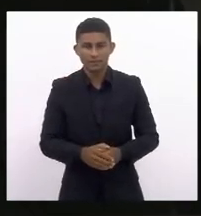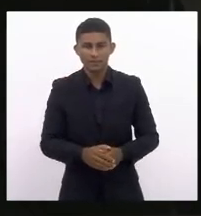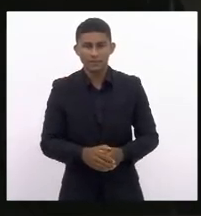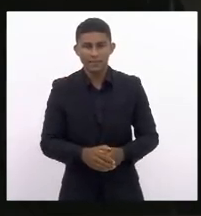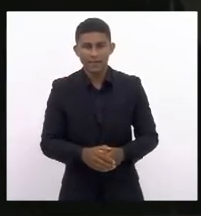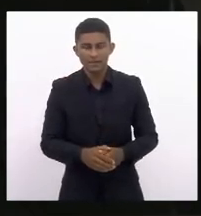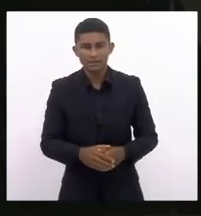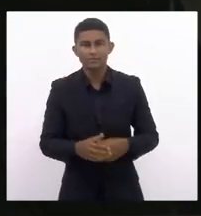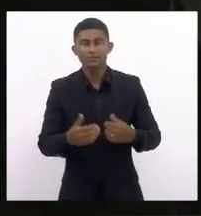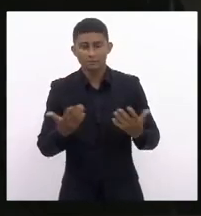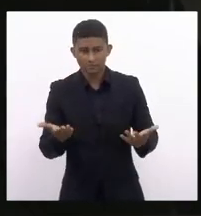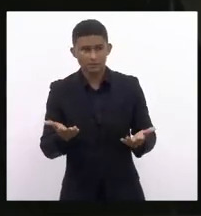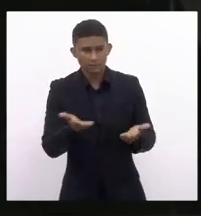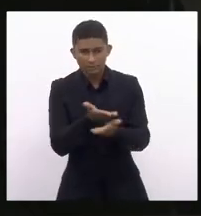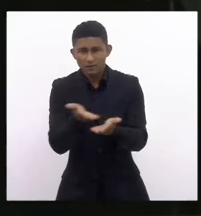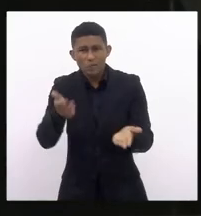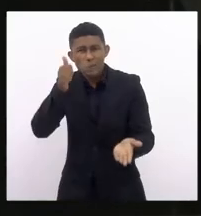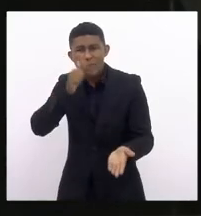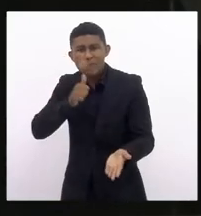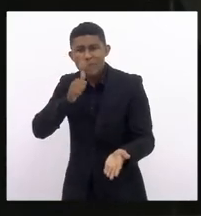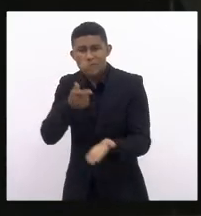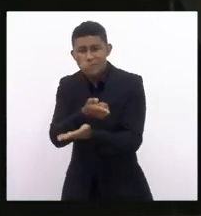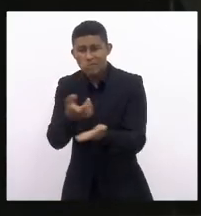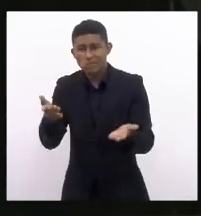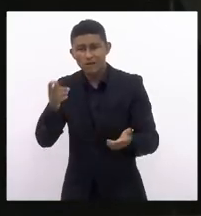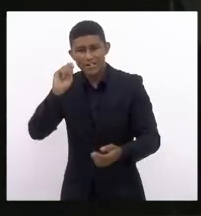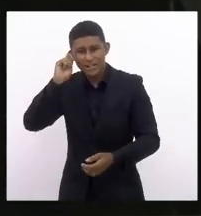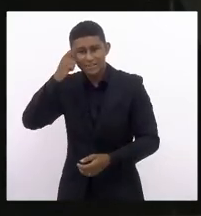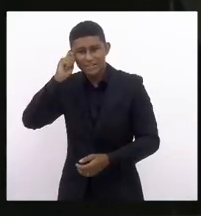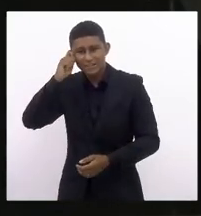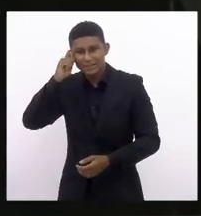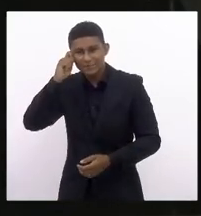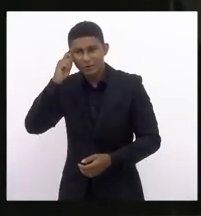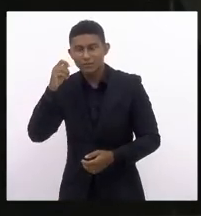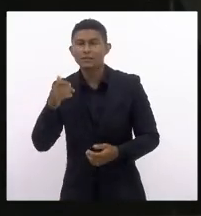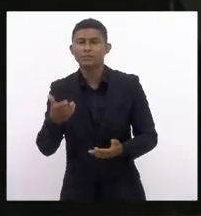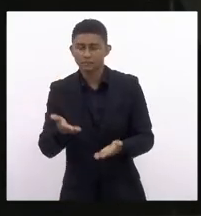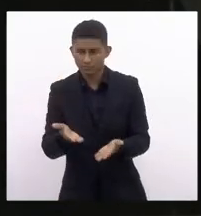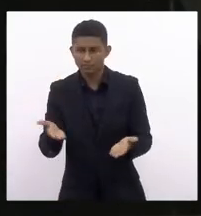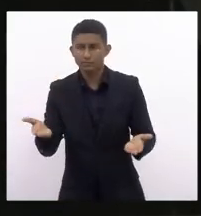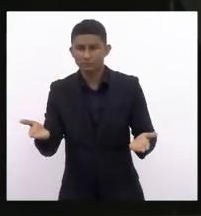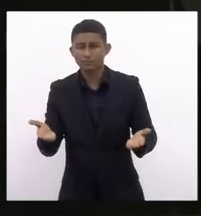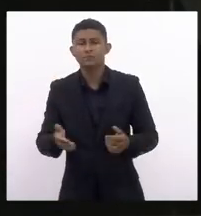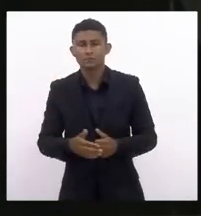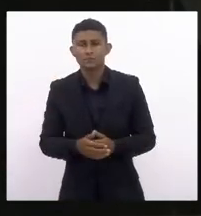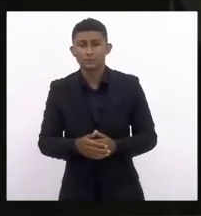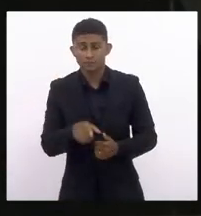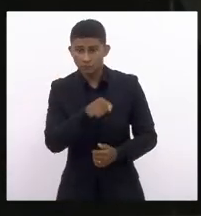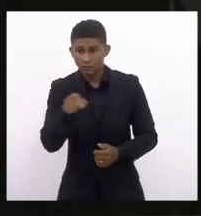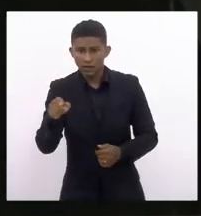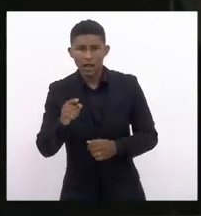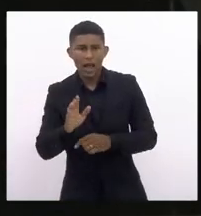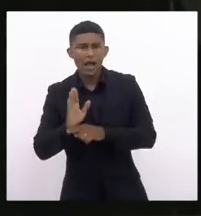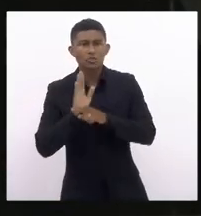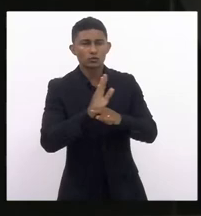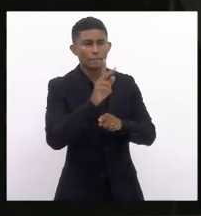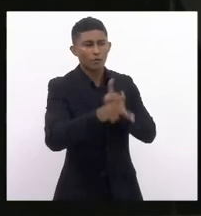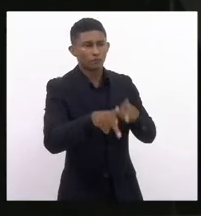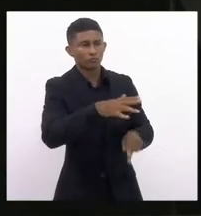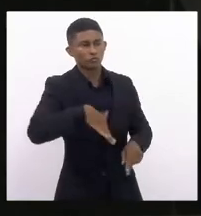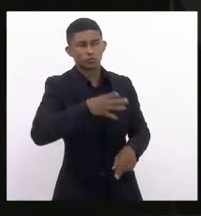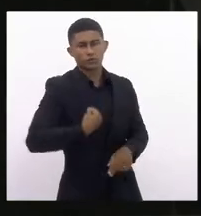mulheres, mulheres negras, mulheres que salvam a vida do nosso povo, que elas tenham